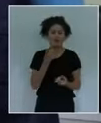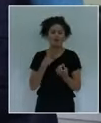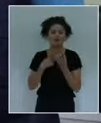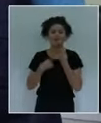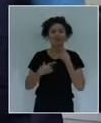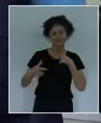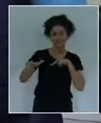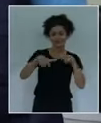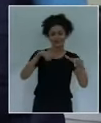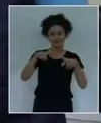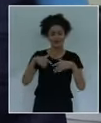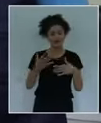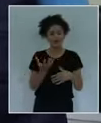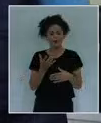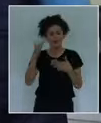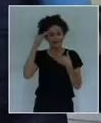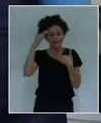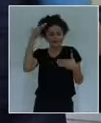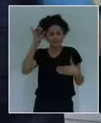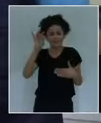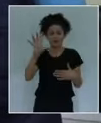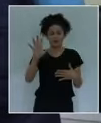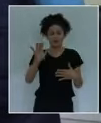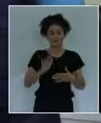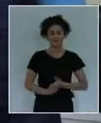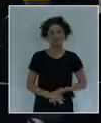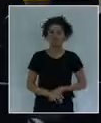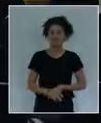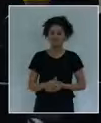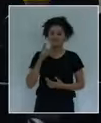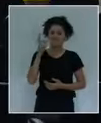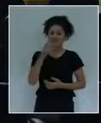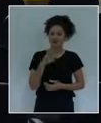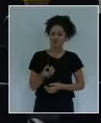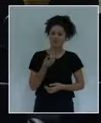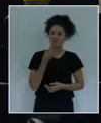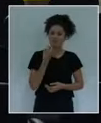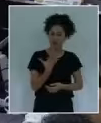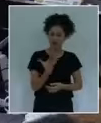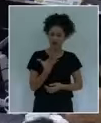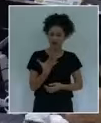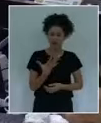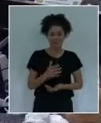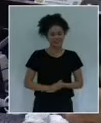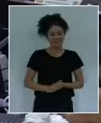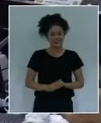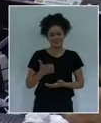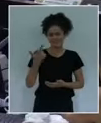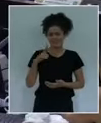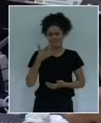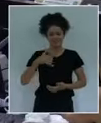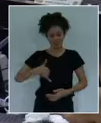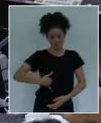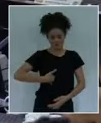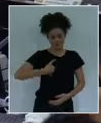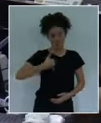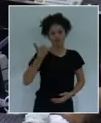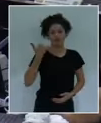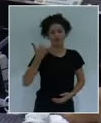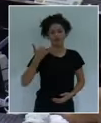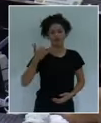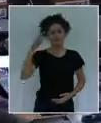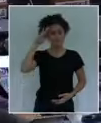que agradecer esse pessoal. Você falou tudo, sem vaidade. Eu acho que foi o principal, o que aconteceu e